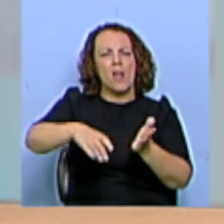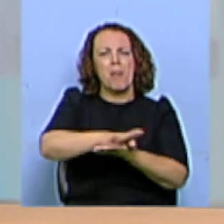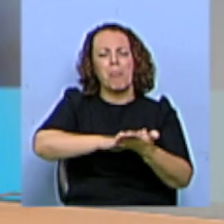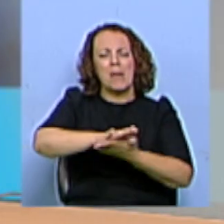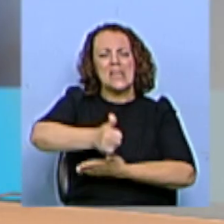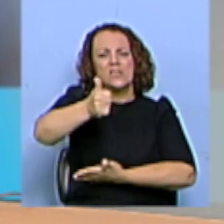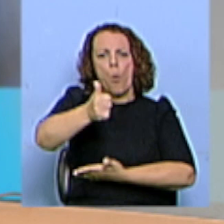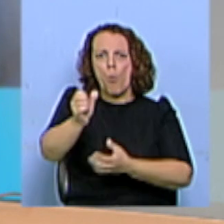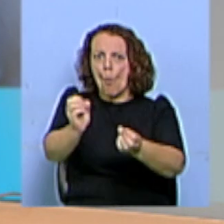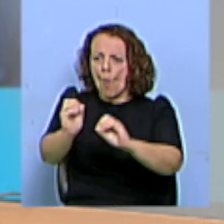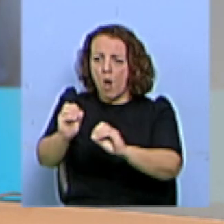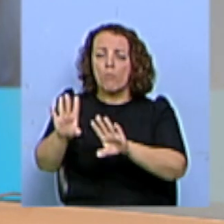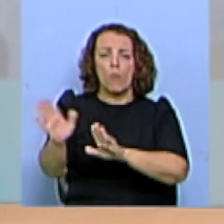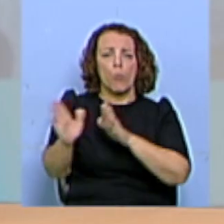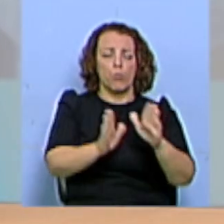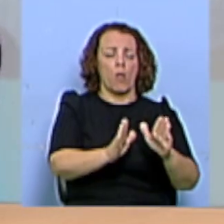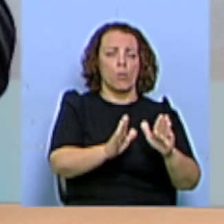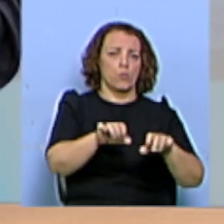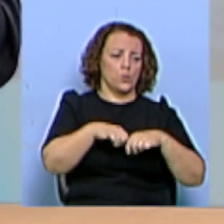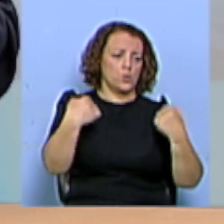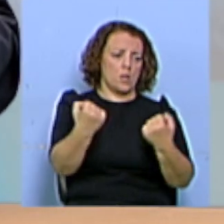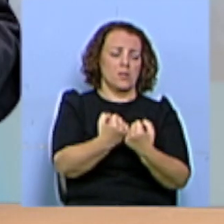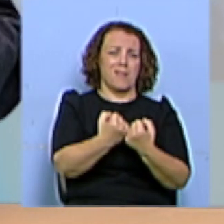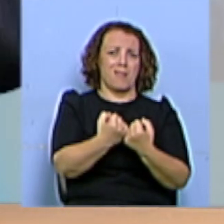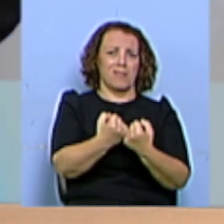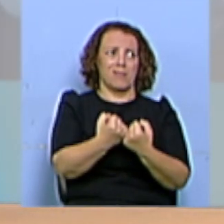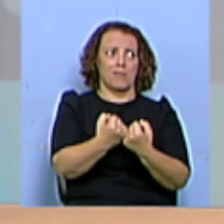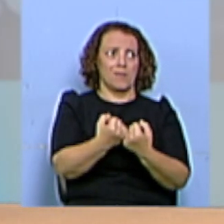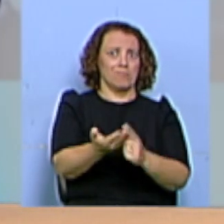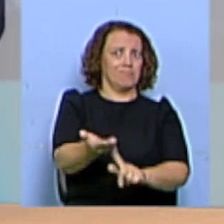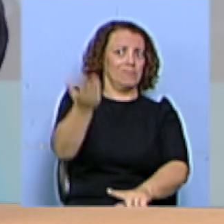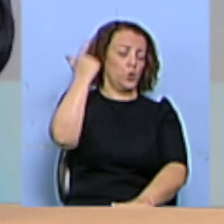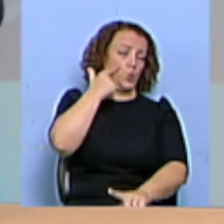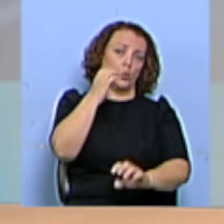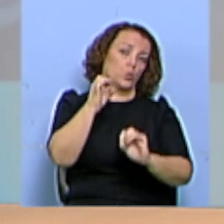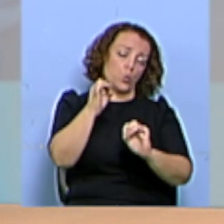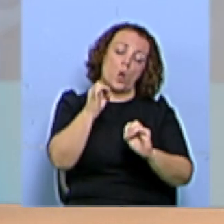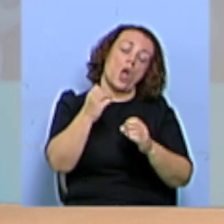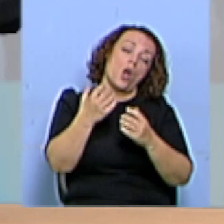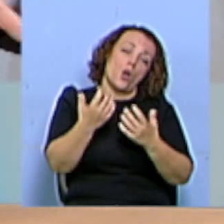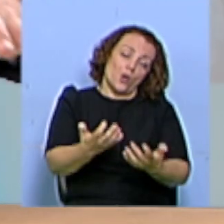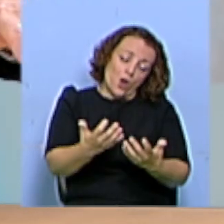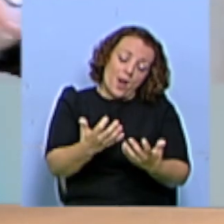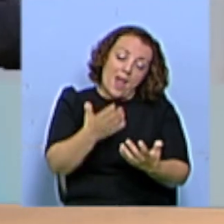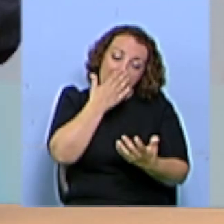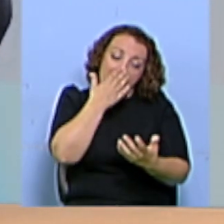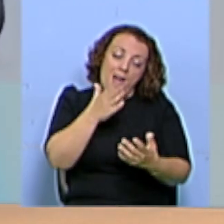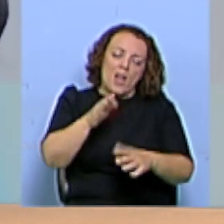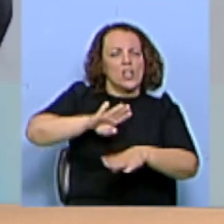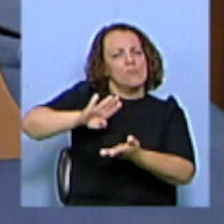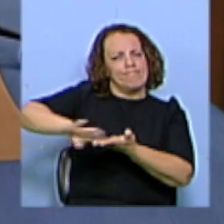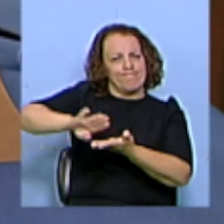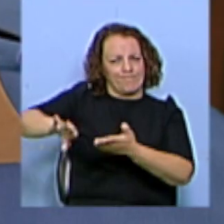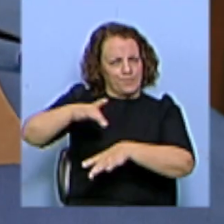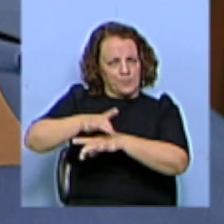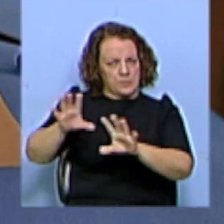também é verdade que vivemos hoje numa sociedade como nunca existiu, e estou agora a excluir um bocadinho este período de pandemia, mas numa